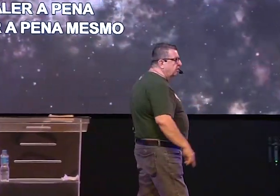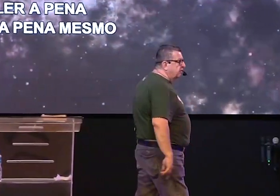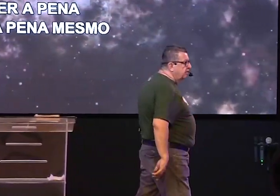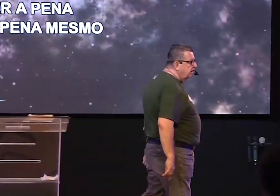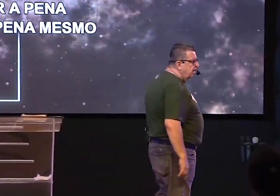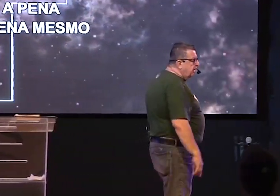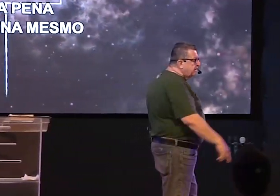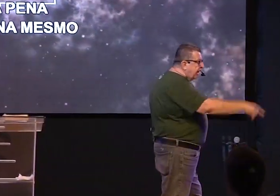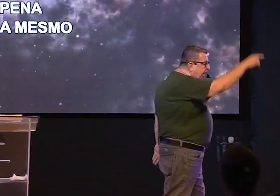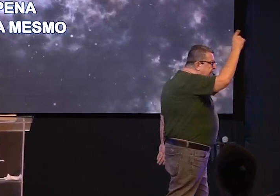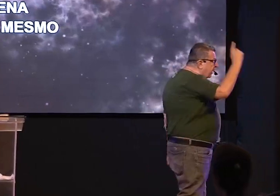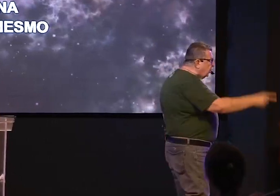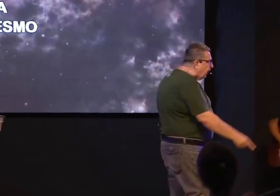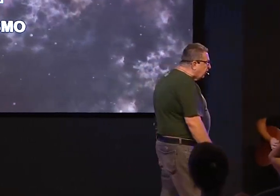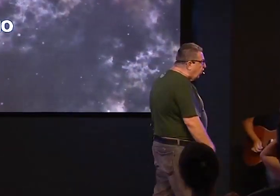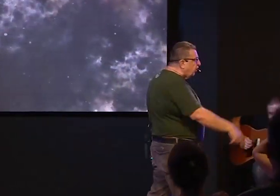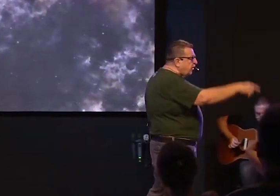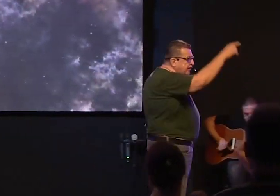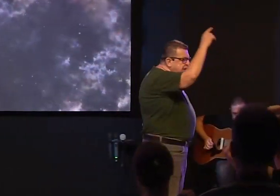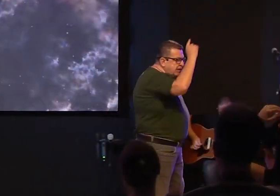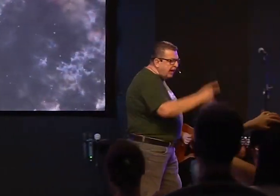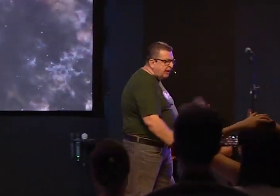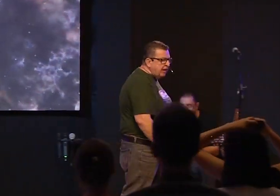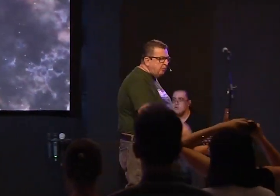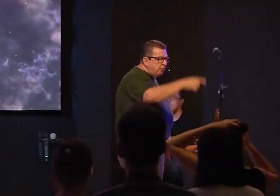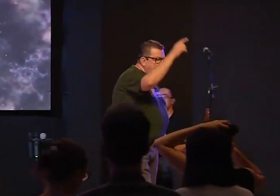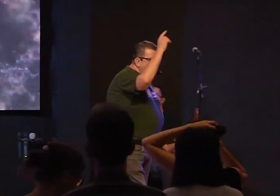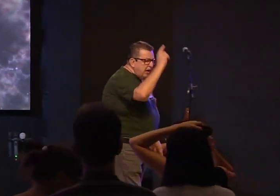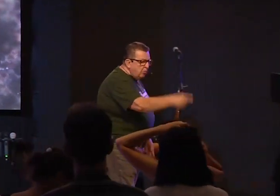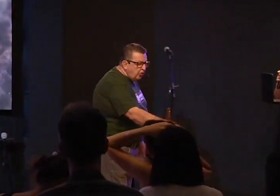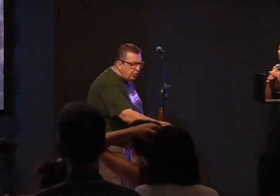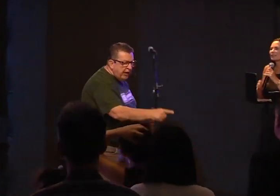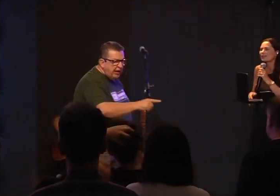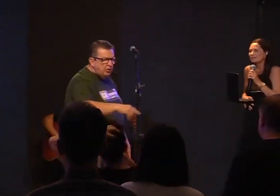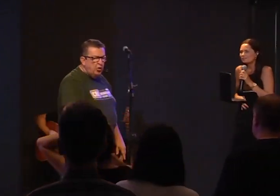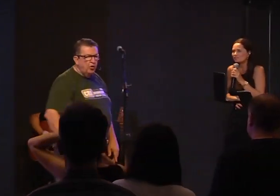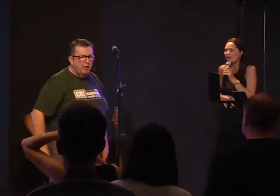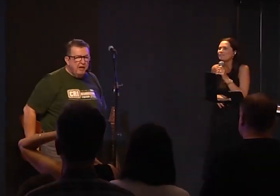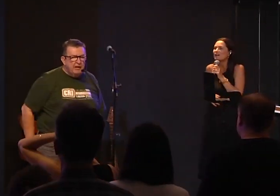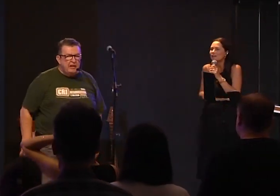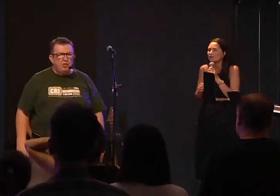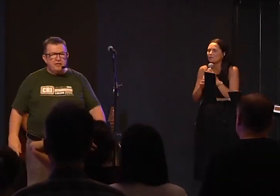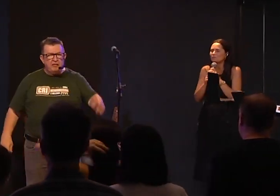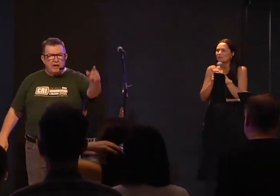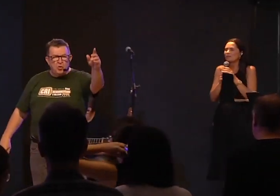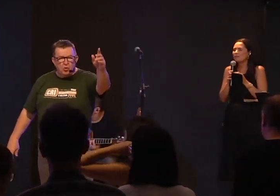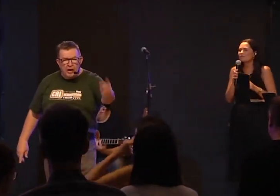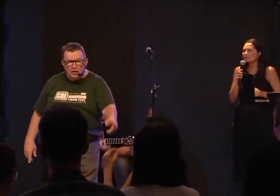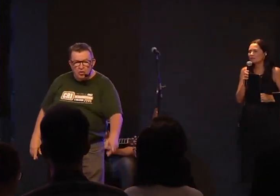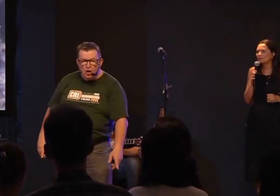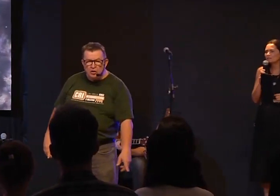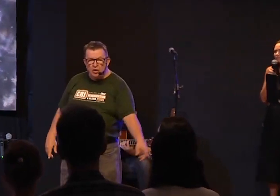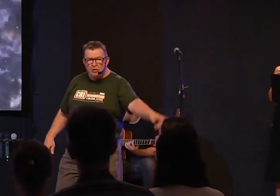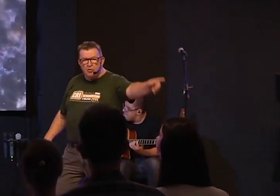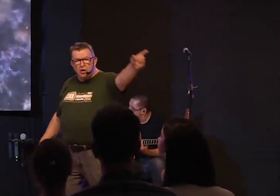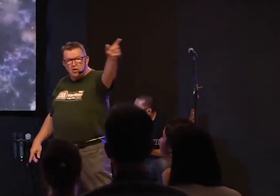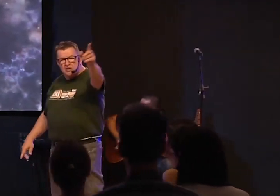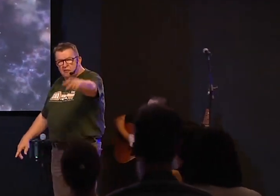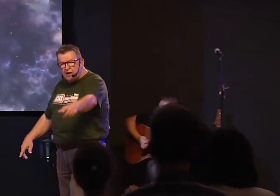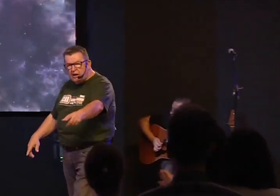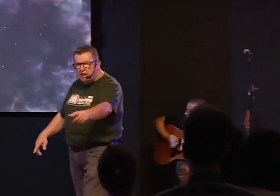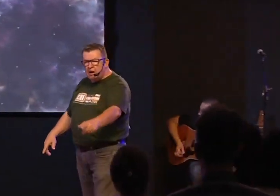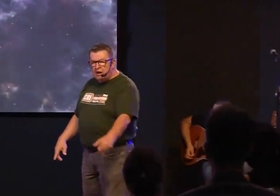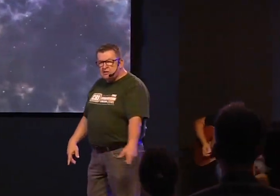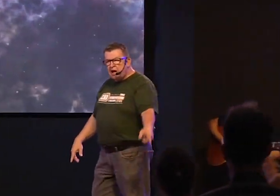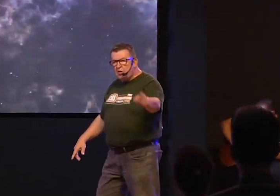movimento. Terra de adoradores é uma cidade em movimento. Que você vem num ano, no outro ano, quando